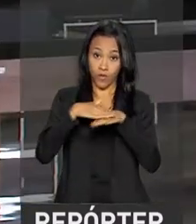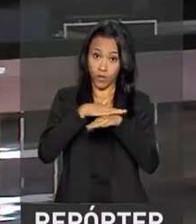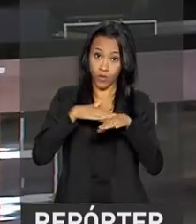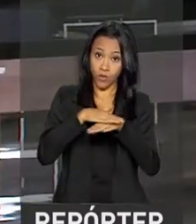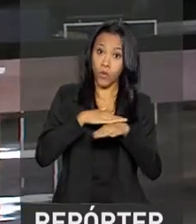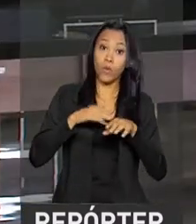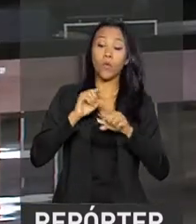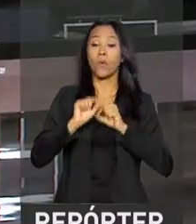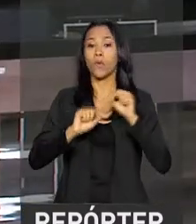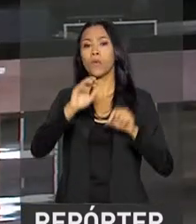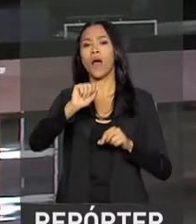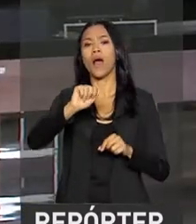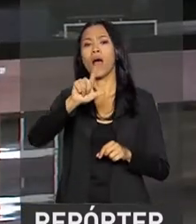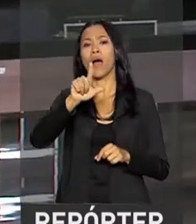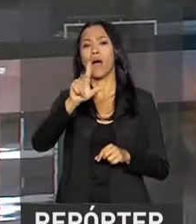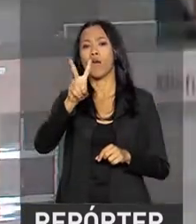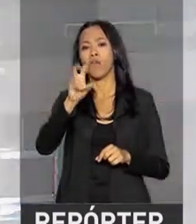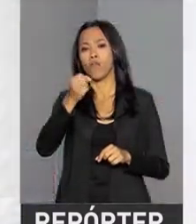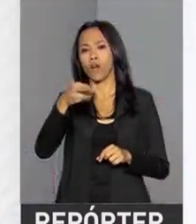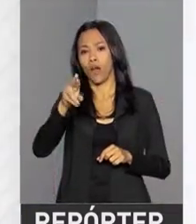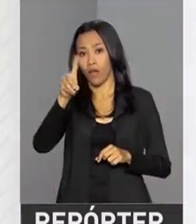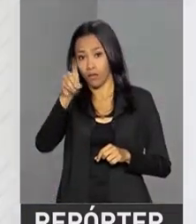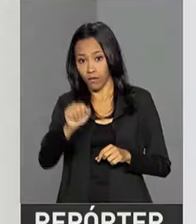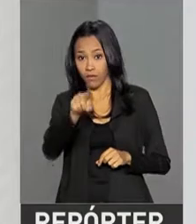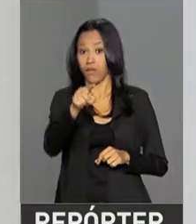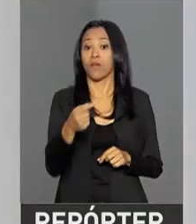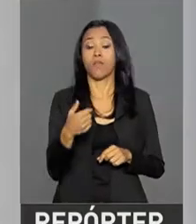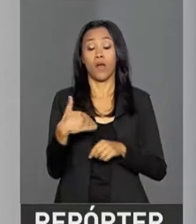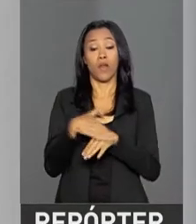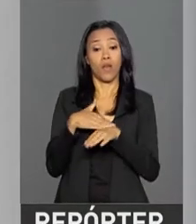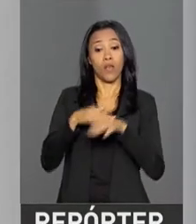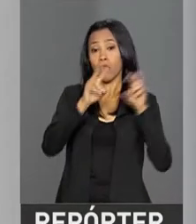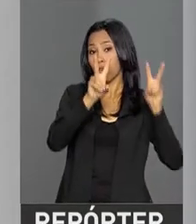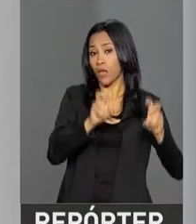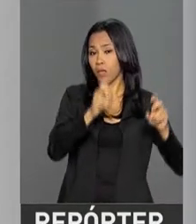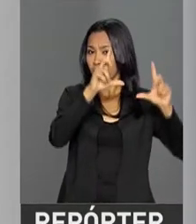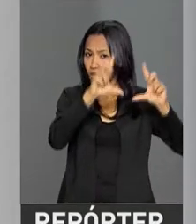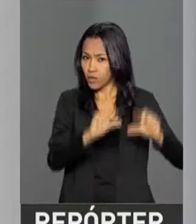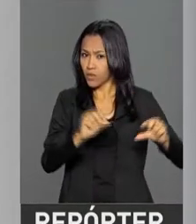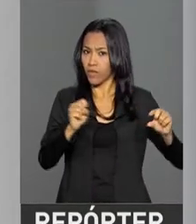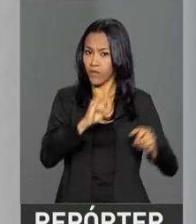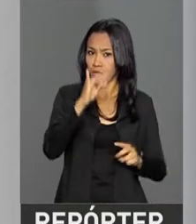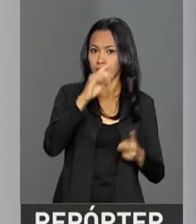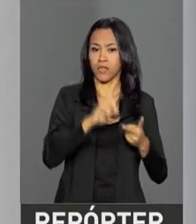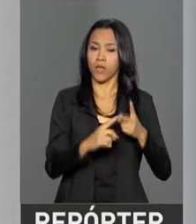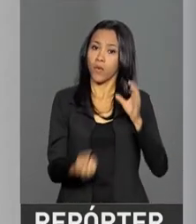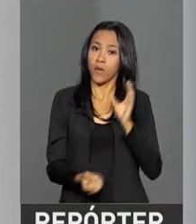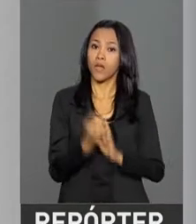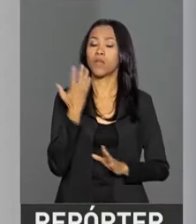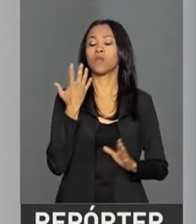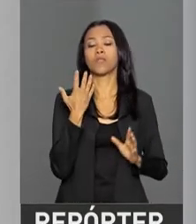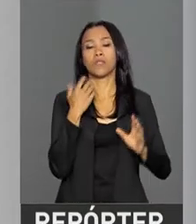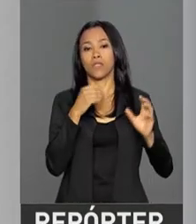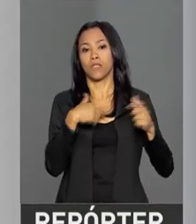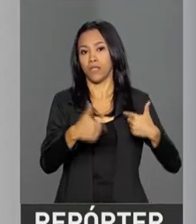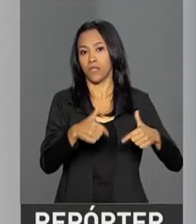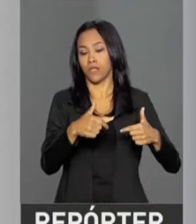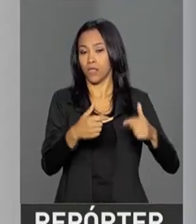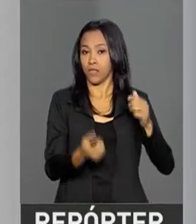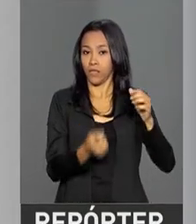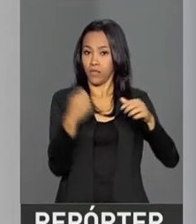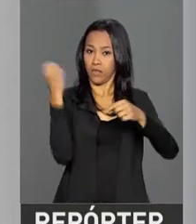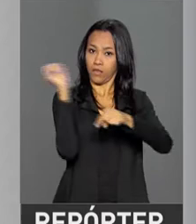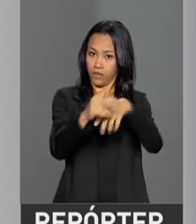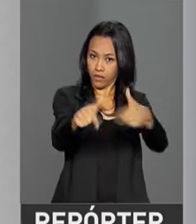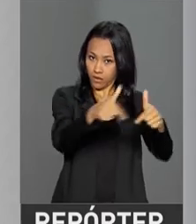para avaliar o cenário econômico as medidas para reduzir a inflação a geração de empregos além da necessidade da reforma da previdência